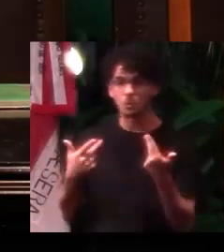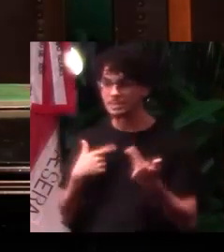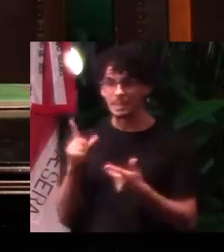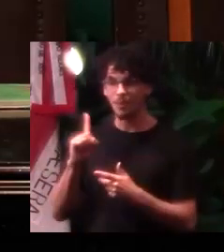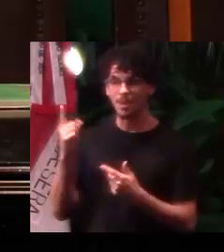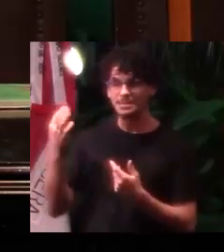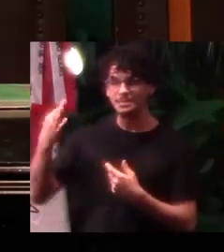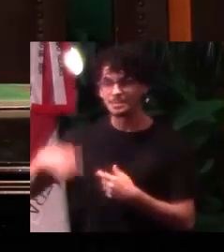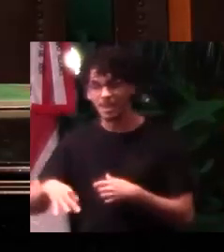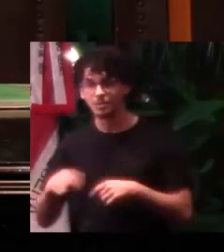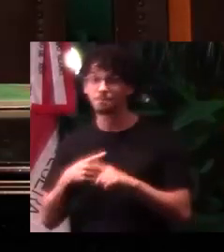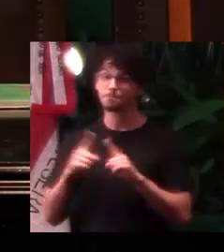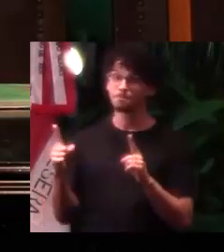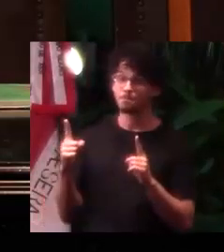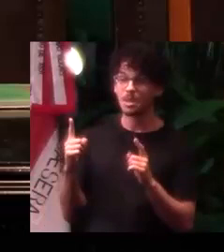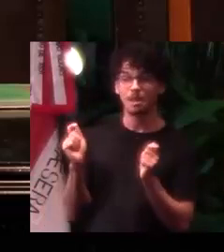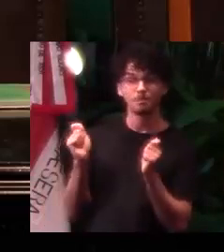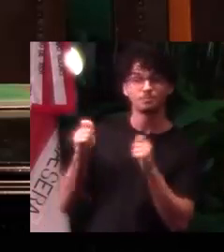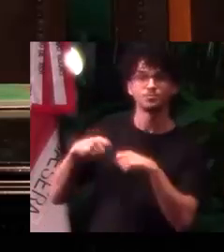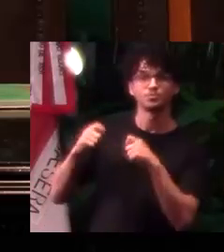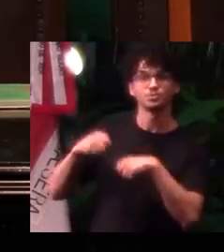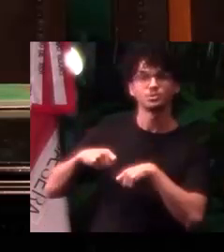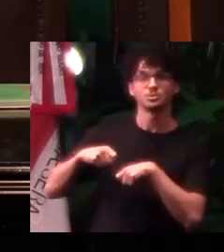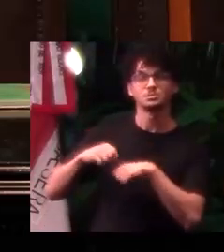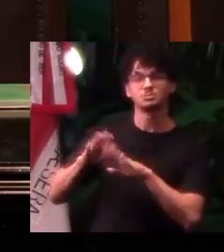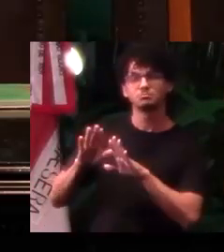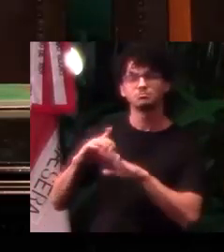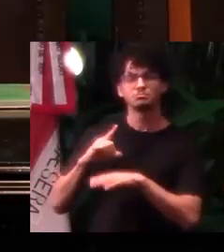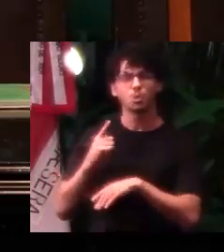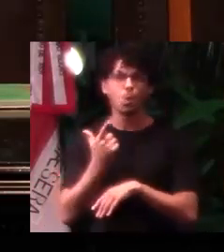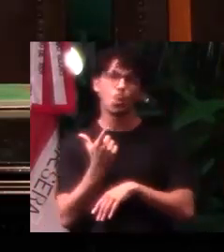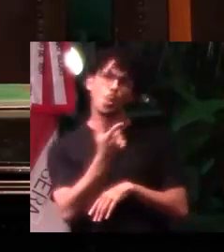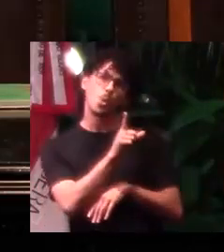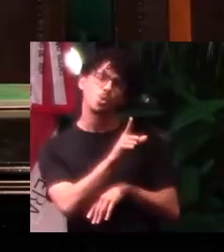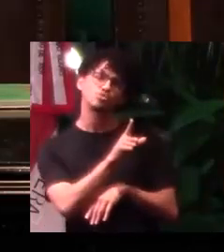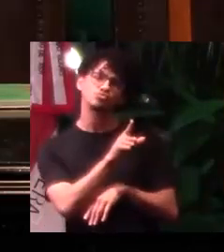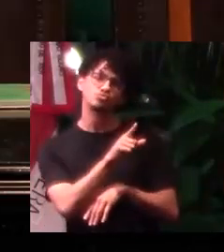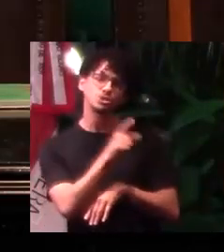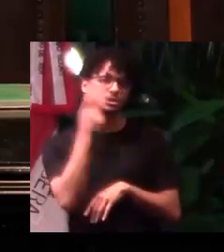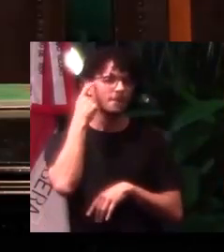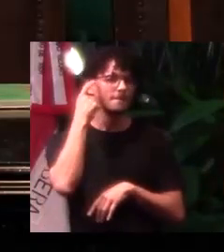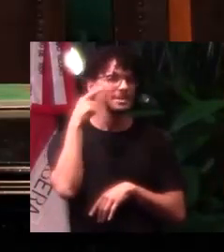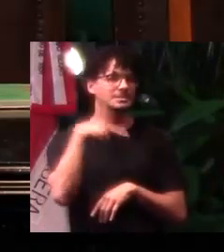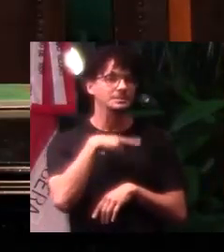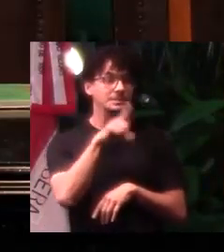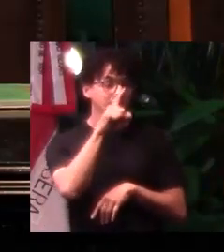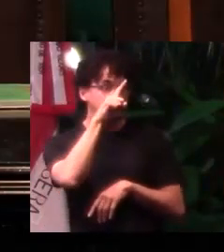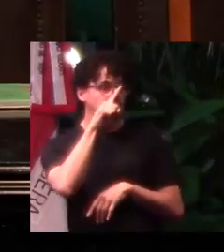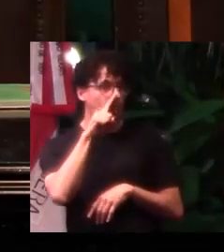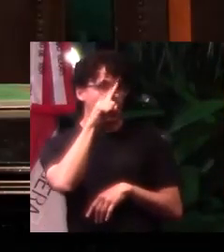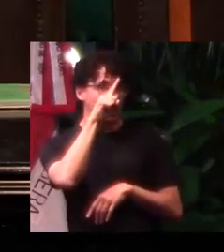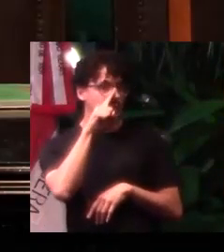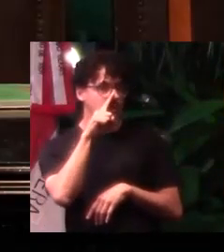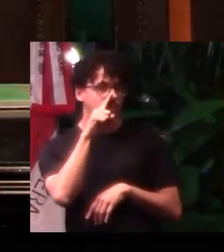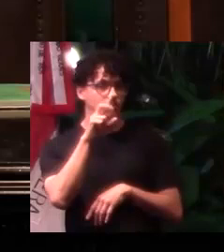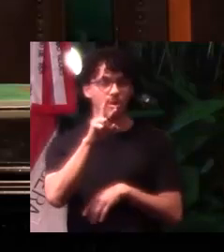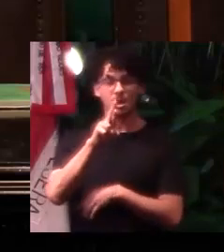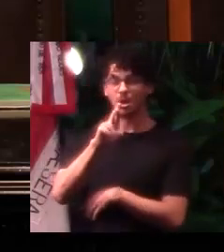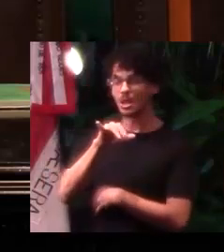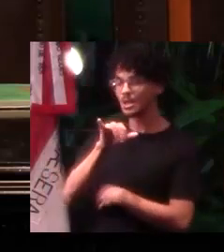cumpriram, mas que são possíveis. Por outro lado, ela tem um risco, que é o risco